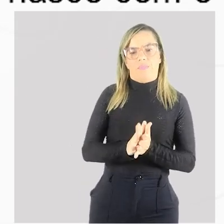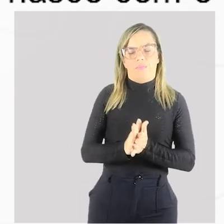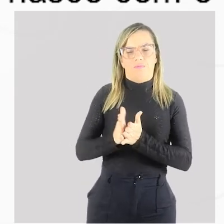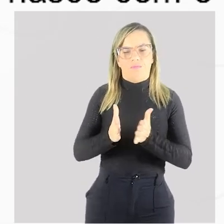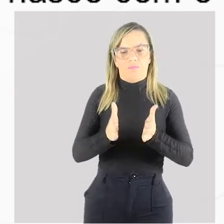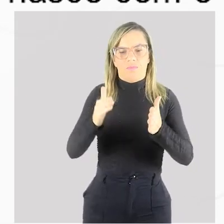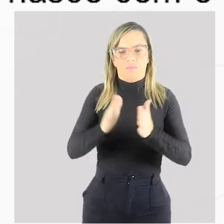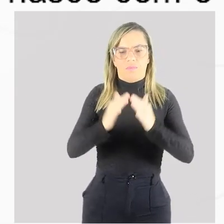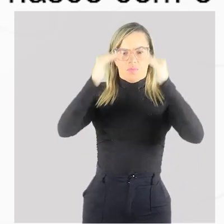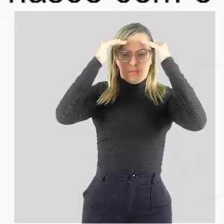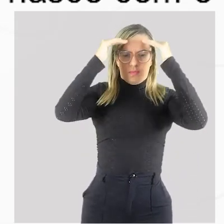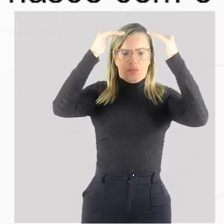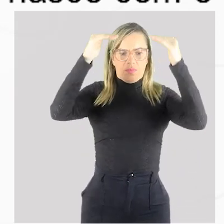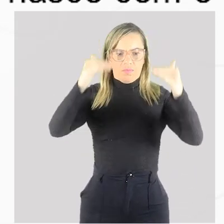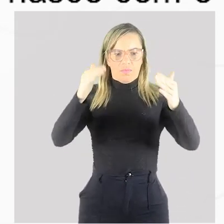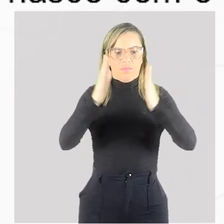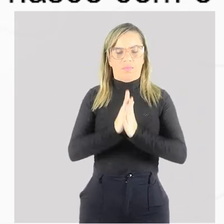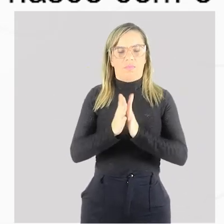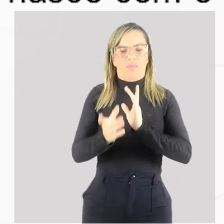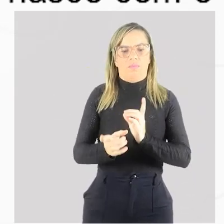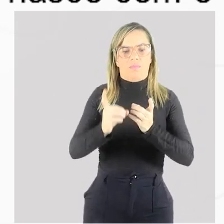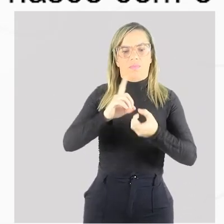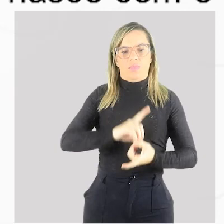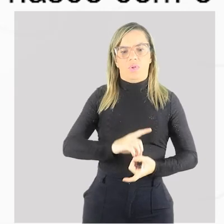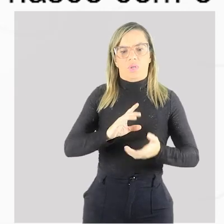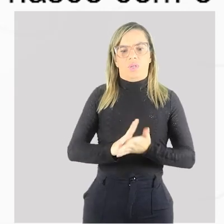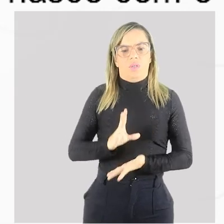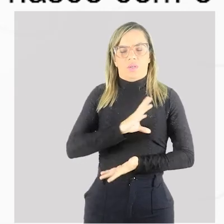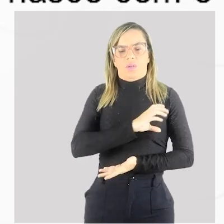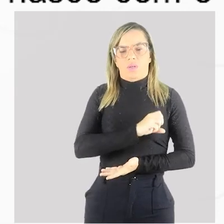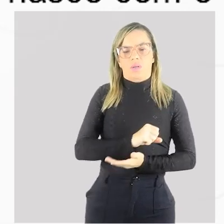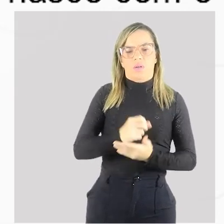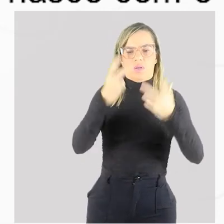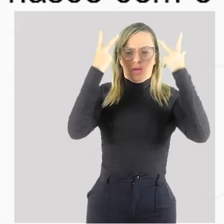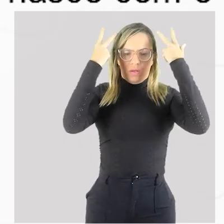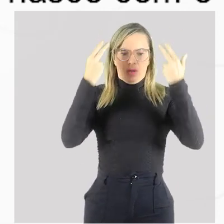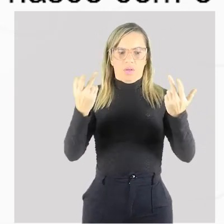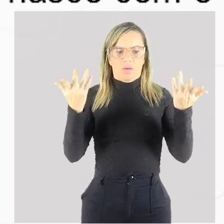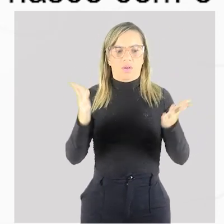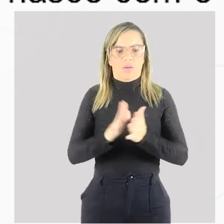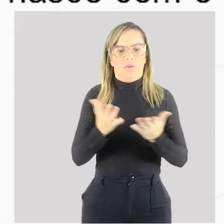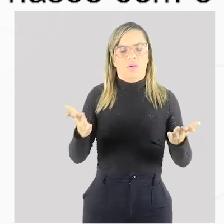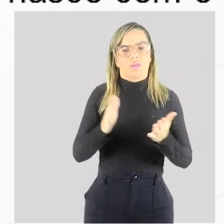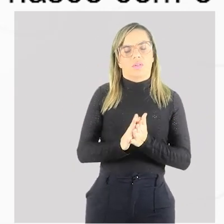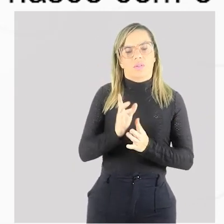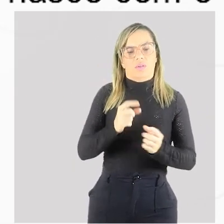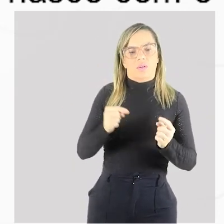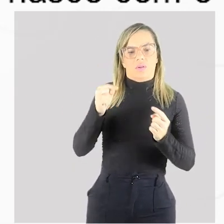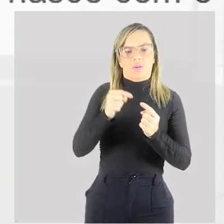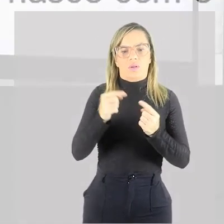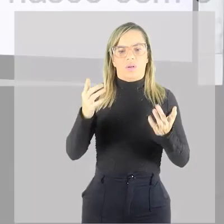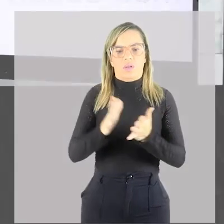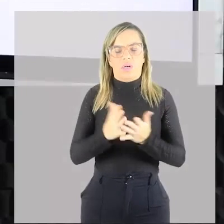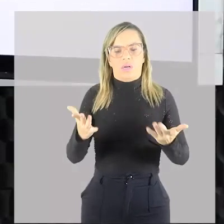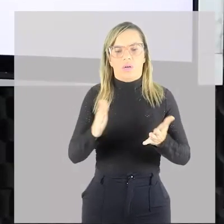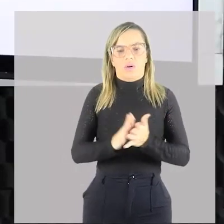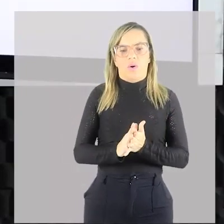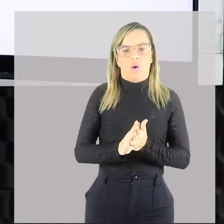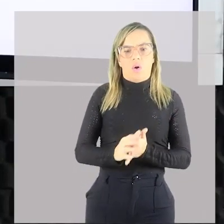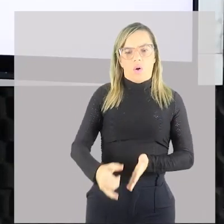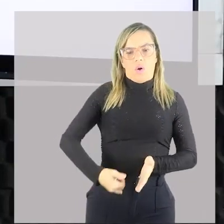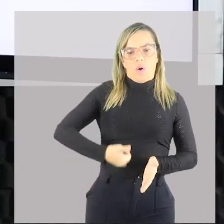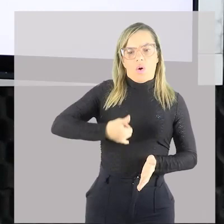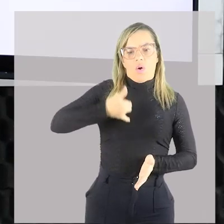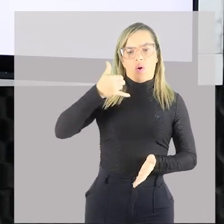capaz de levá-la a ser respeitada, são contrárias às nossas paixões naturais, as quais nos fazem entender para a parcialidade, o orgulho, a vingança e as coisas semelhantes.